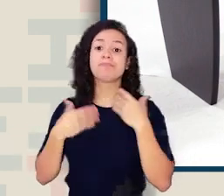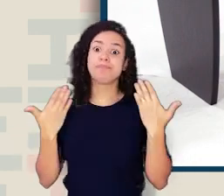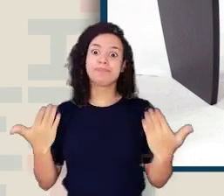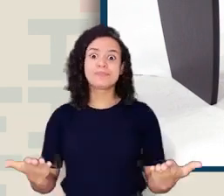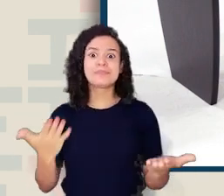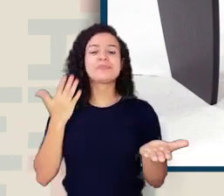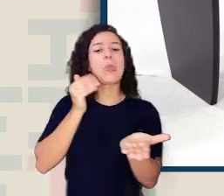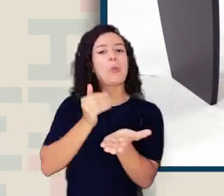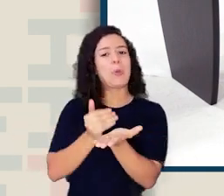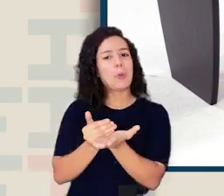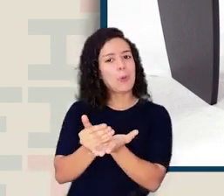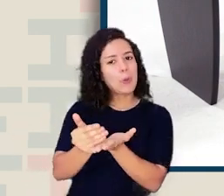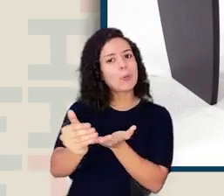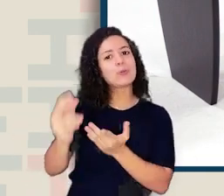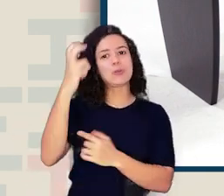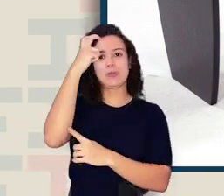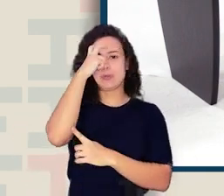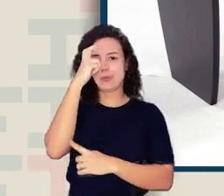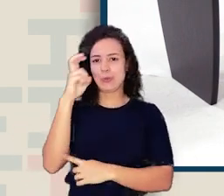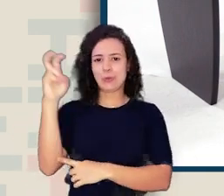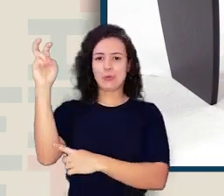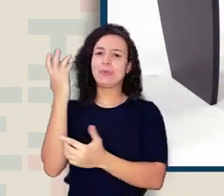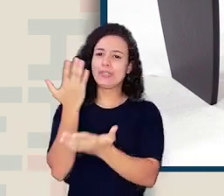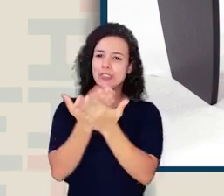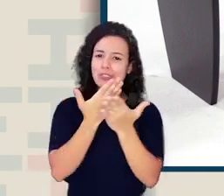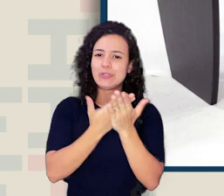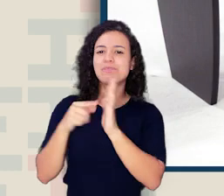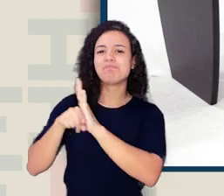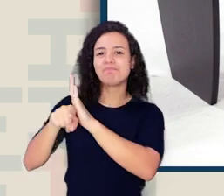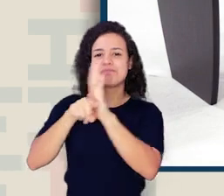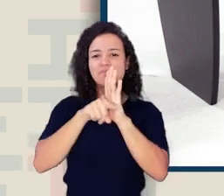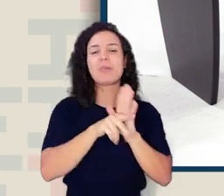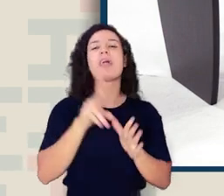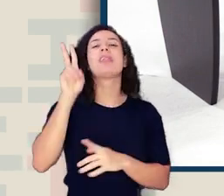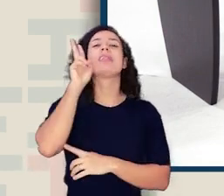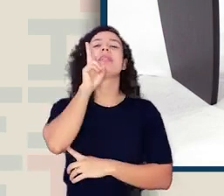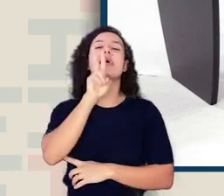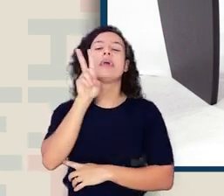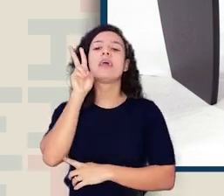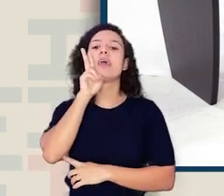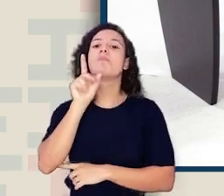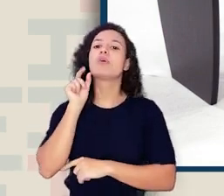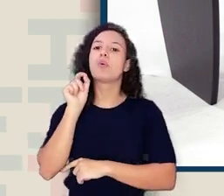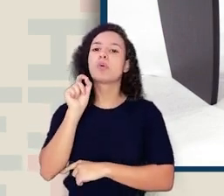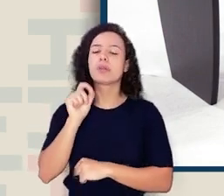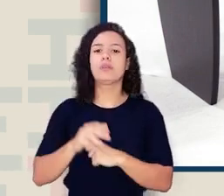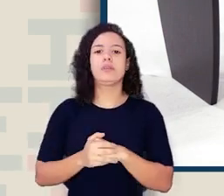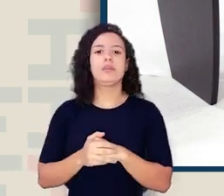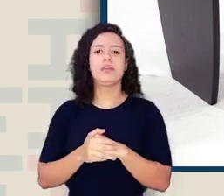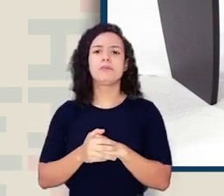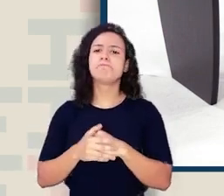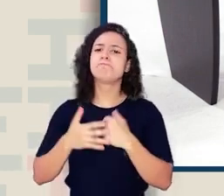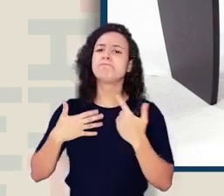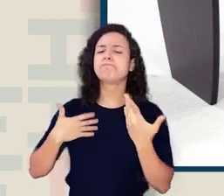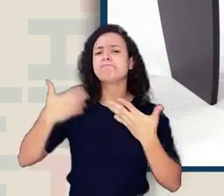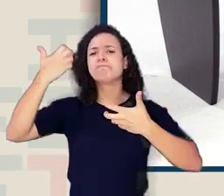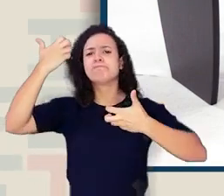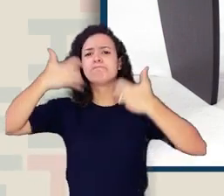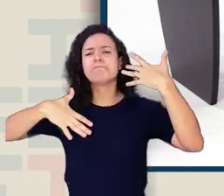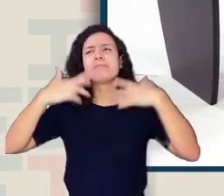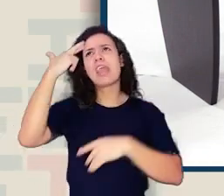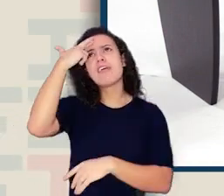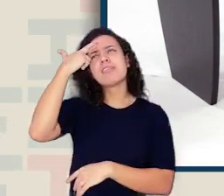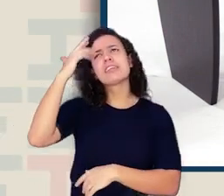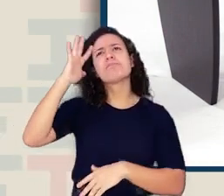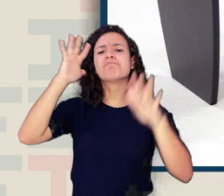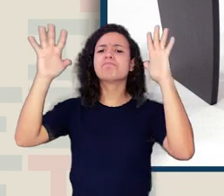bem, então lá, vamos entrar nesse legado cultural, lembrando que toda esse